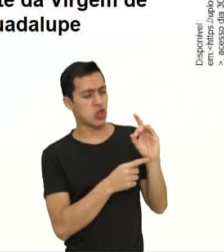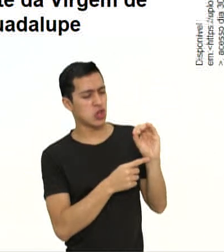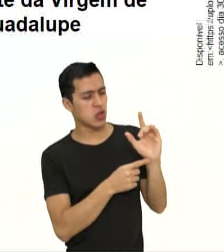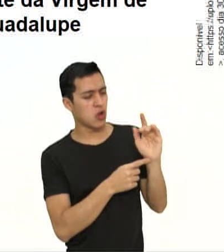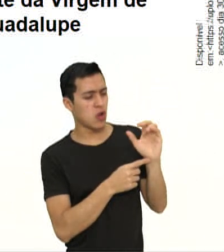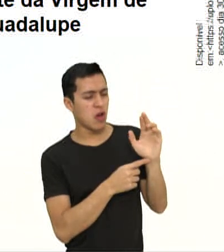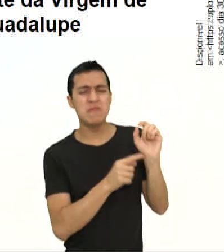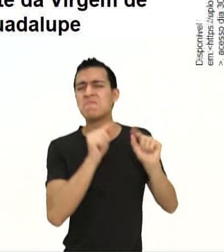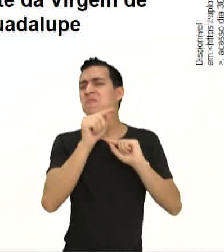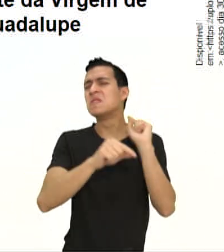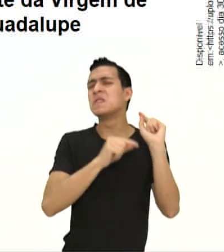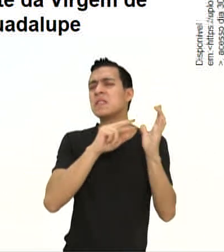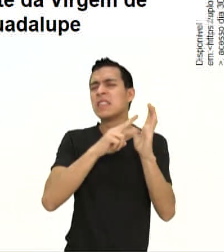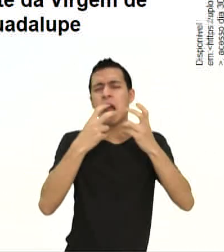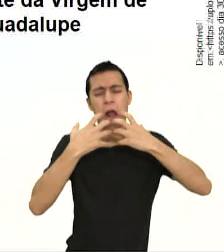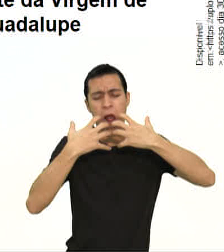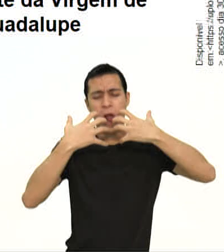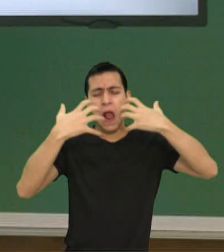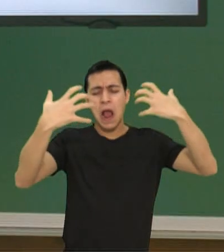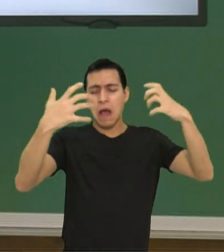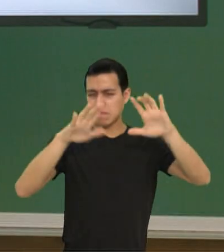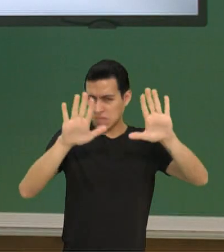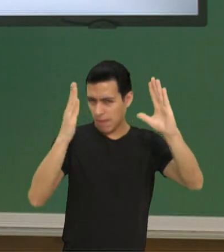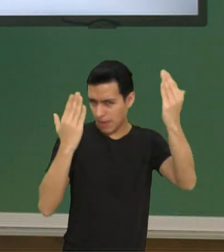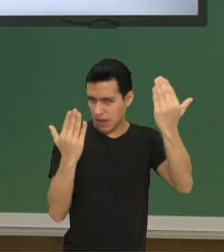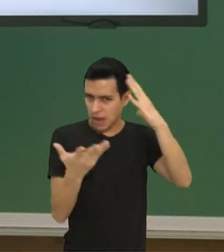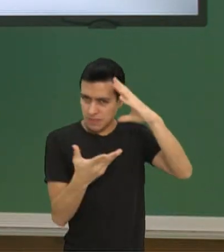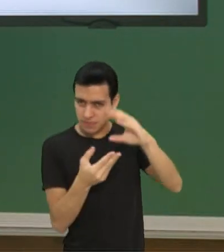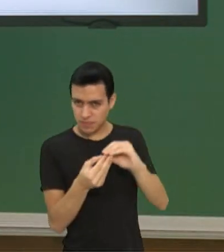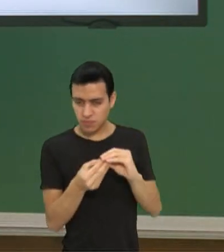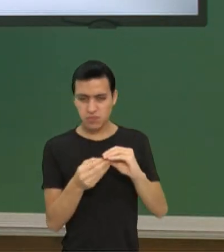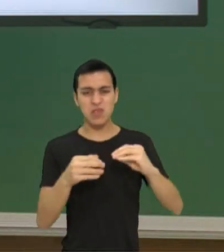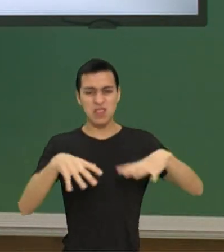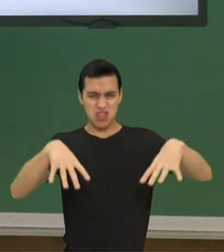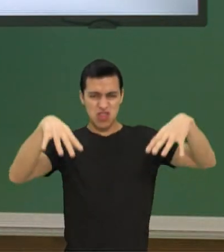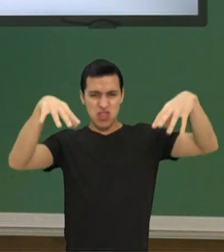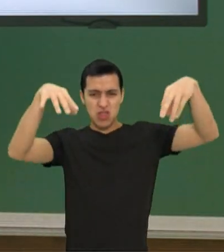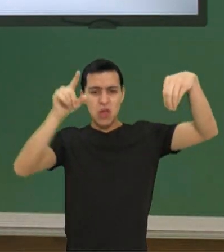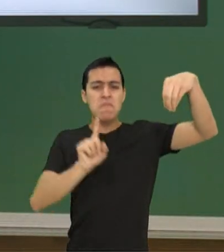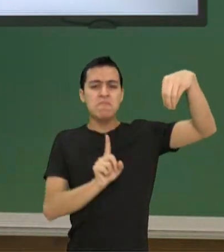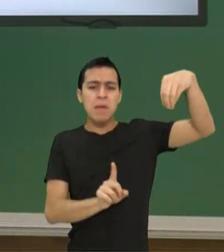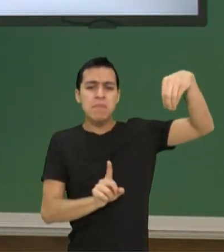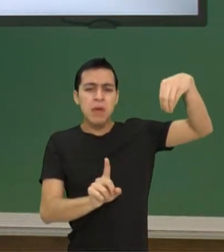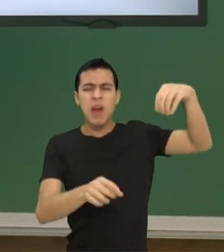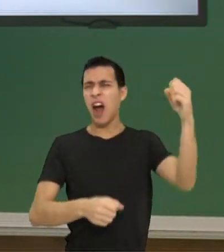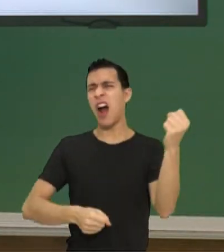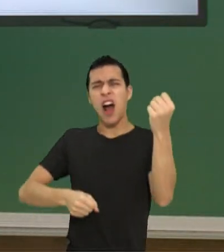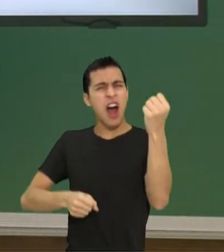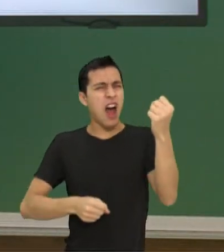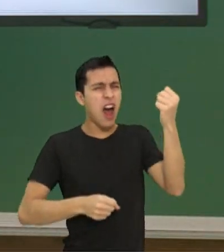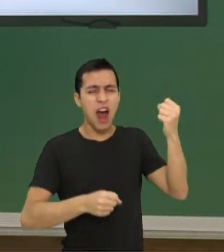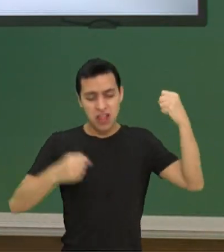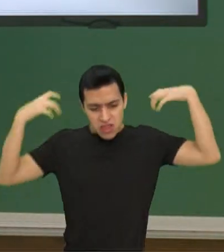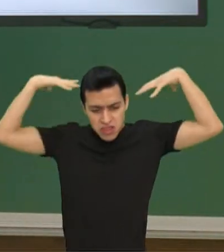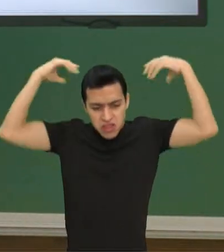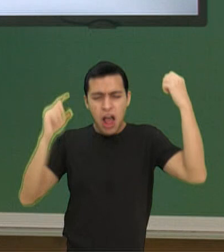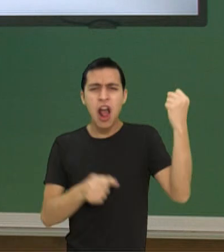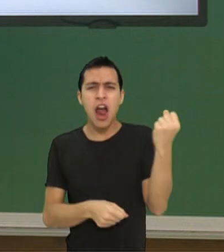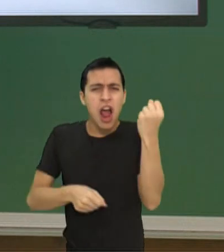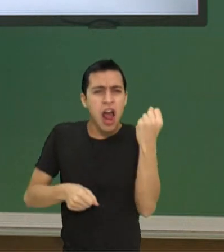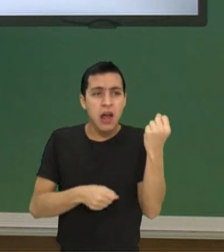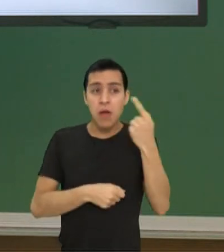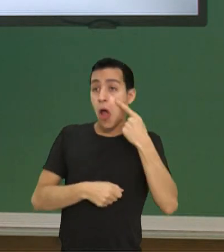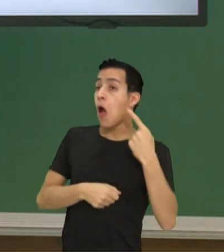era esse grito? Vamos analisar esse grito melhor. Então, antes de eu analisar aqui, observe, né? Observe aqui, você